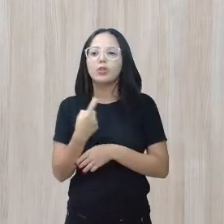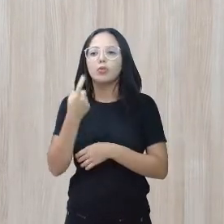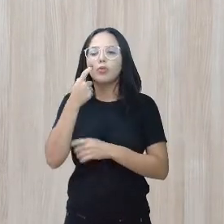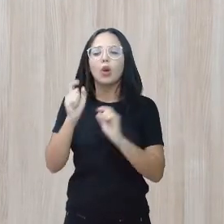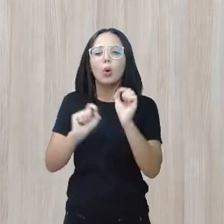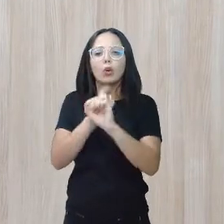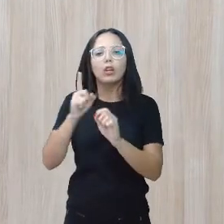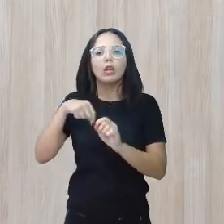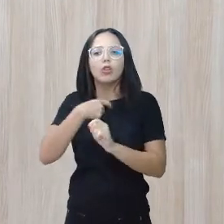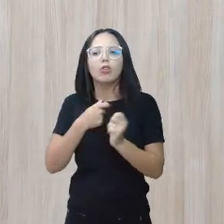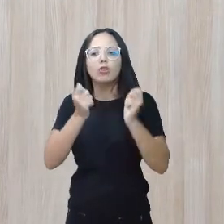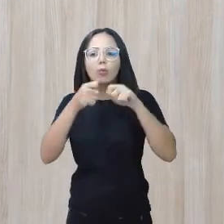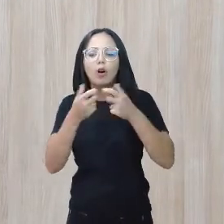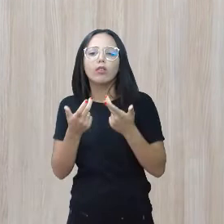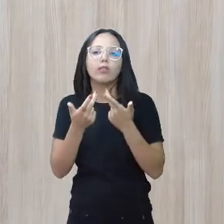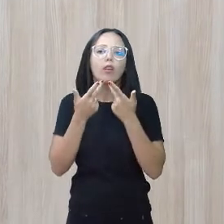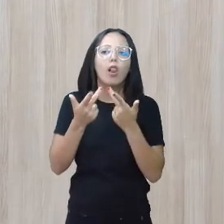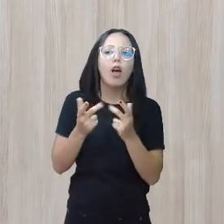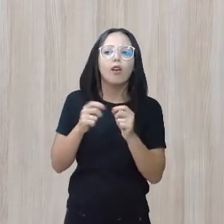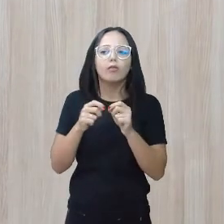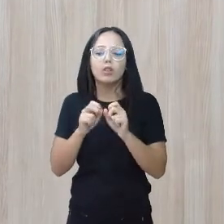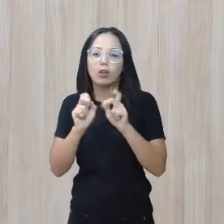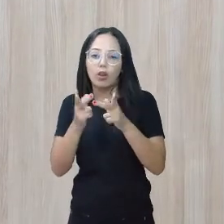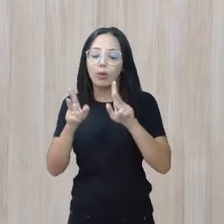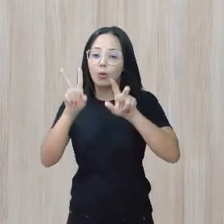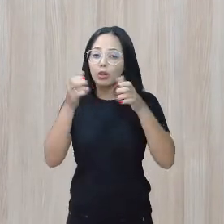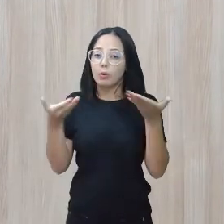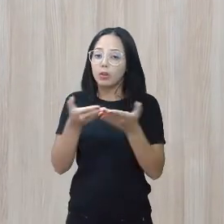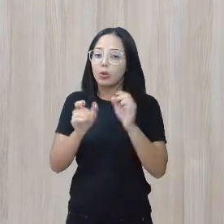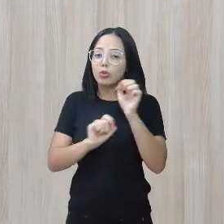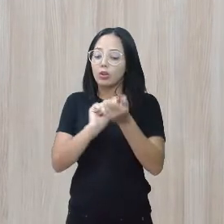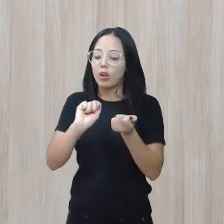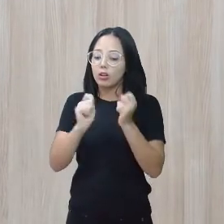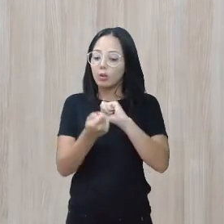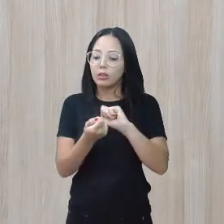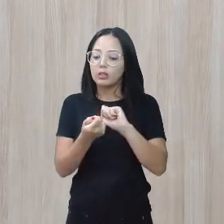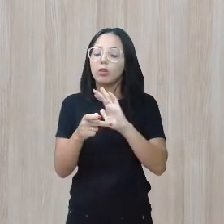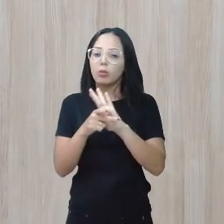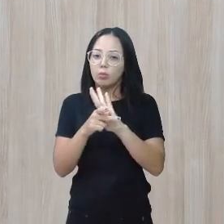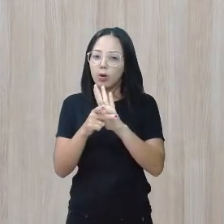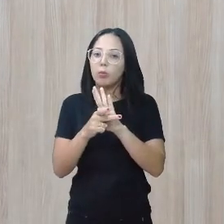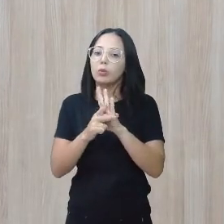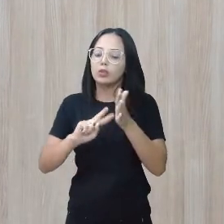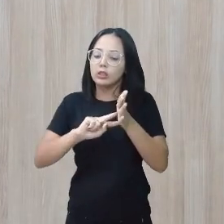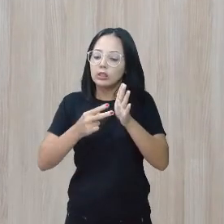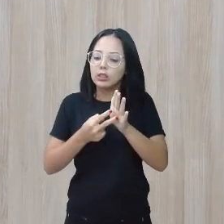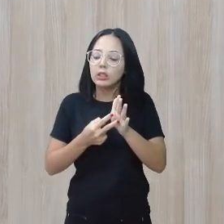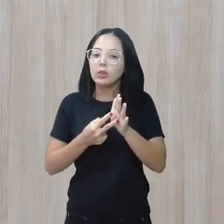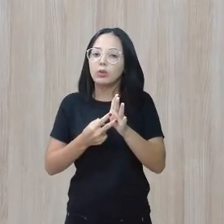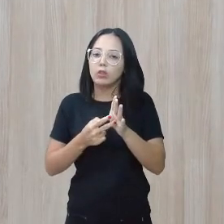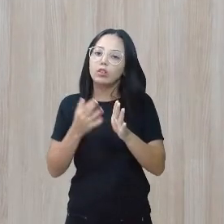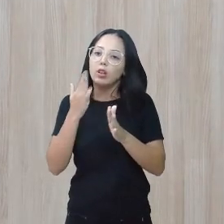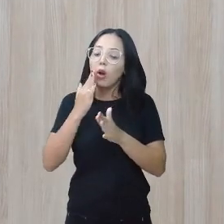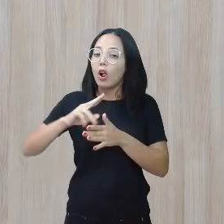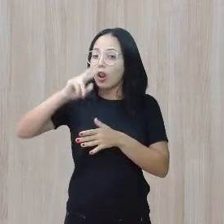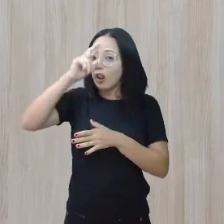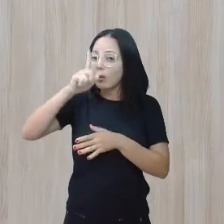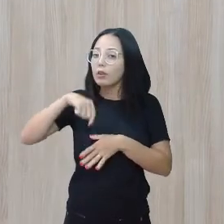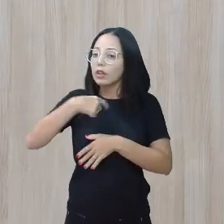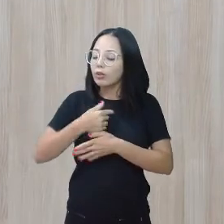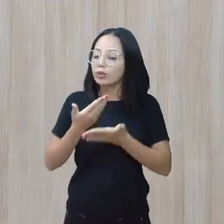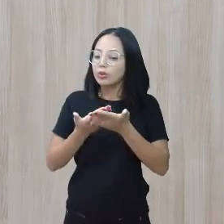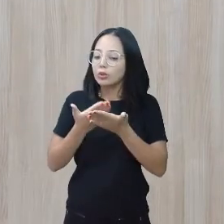gente pode explorar, né? Ó, vamos lá. O tema da aula de hoje é a adequação de sentidos mais coesão. Lembra que estudamos a adequação linguística?